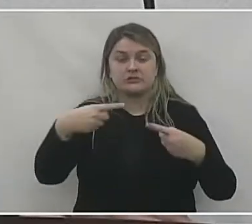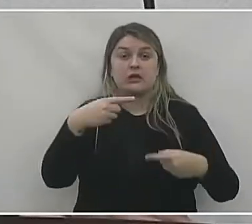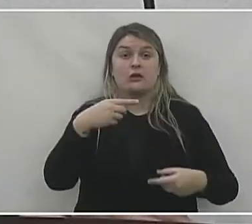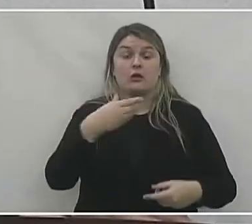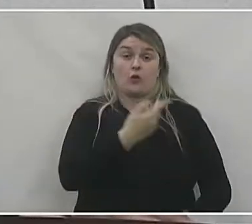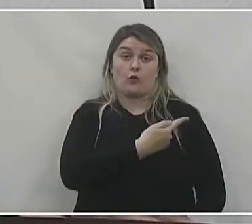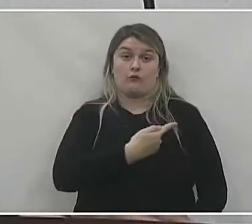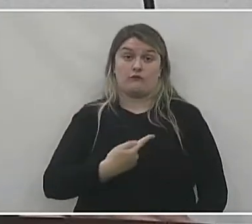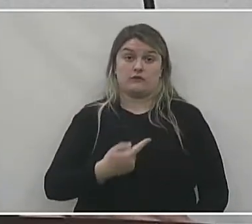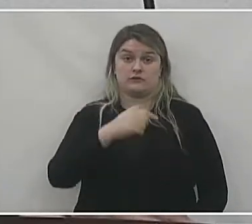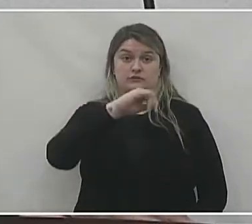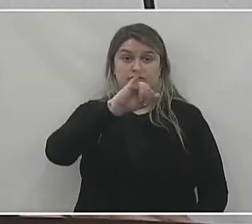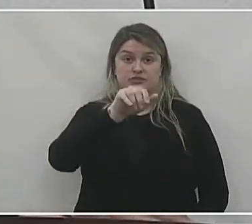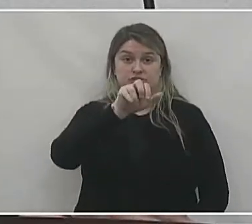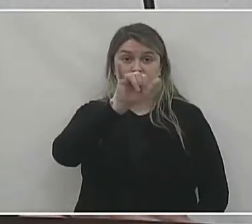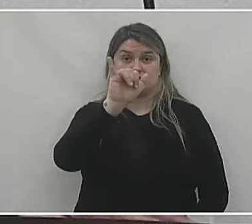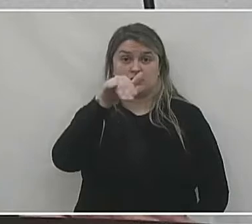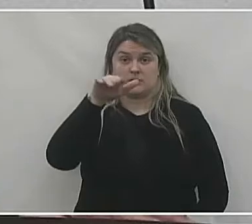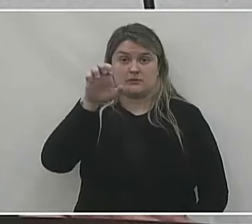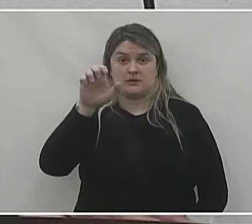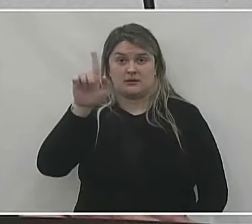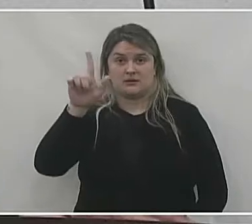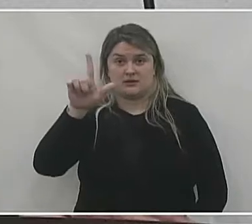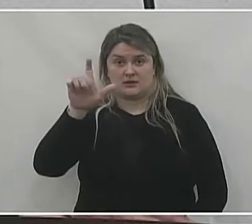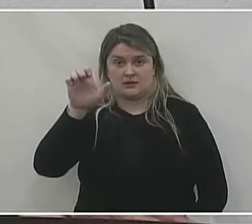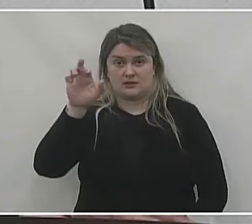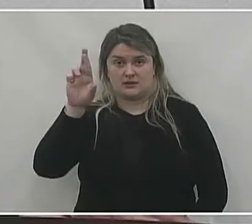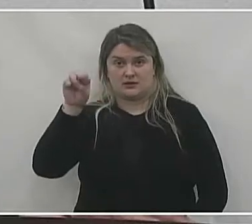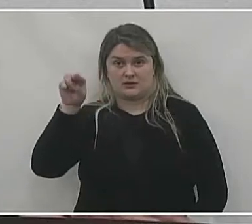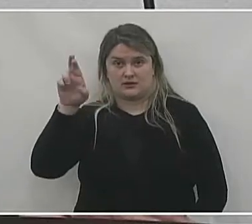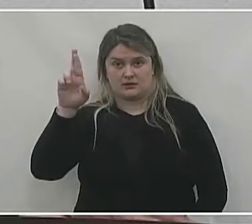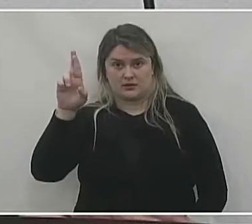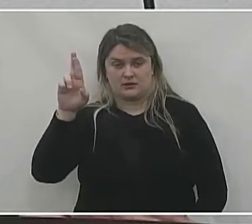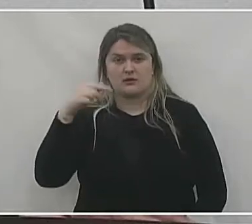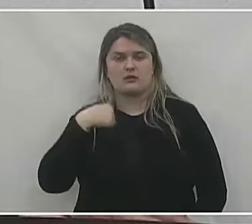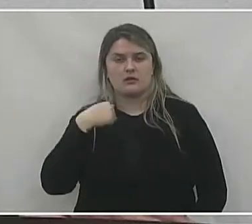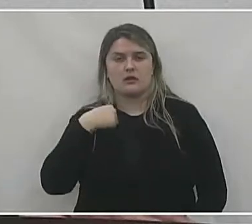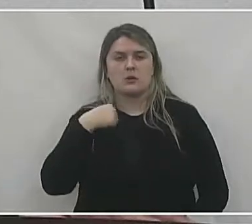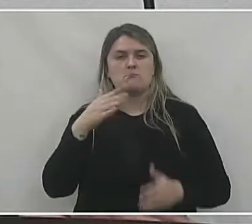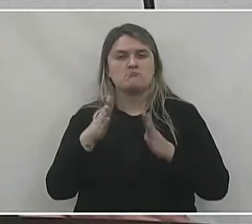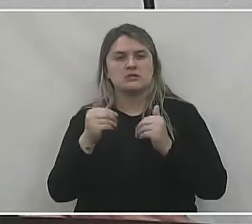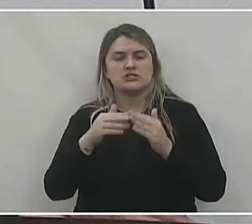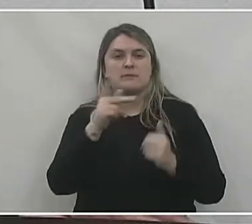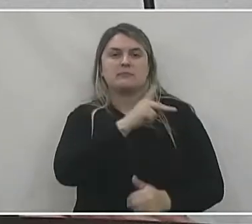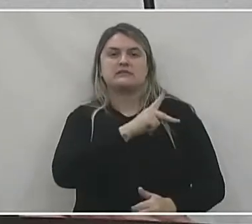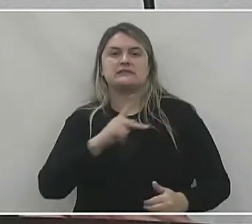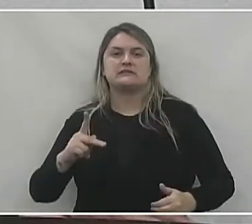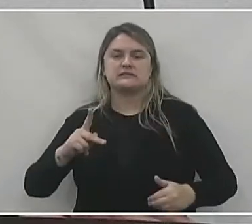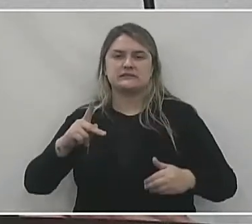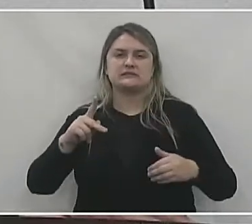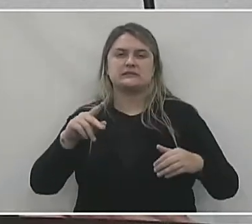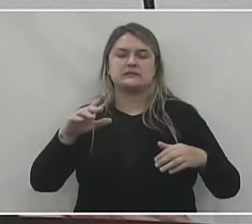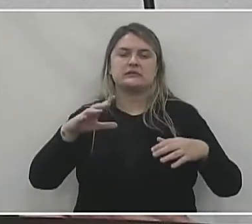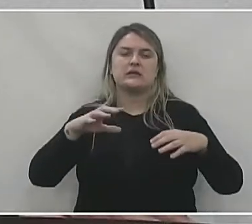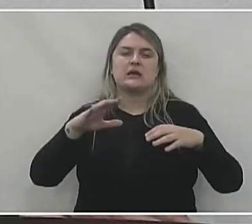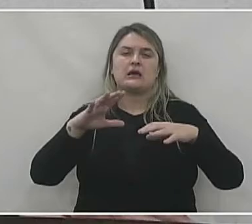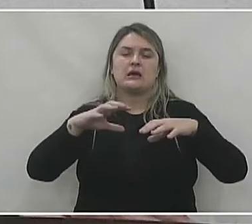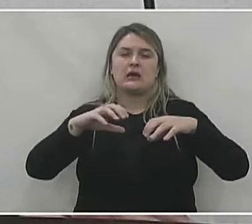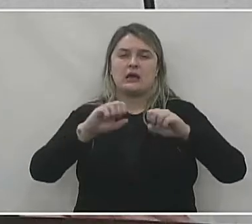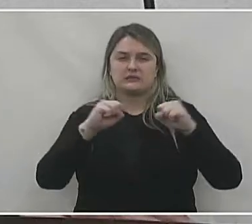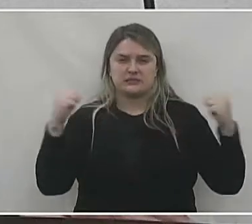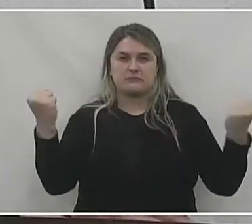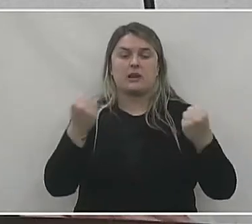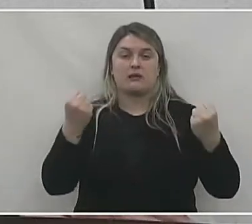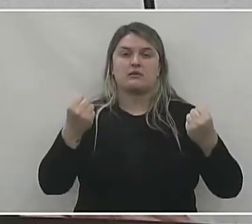Jaime Lerner, eu disputei a eleição de presidente da Assembleia e fui derrotado. Mas